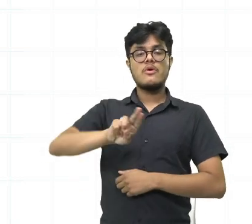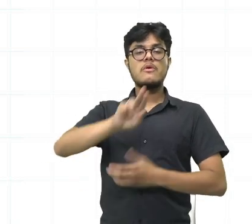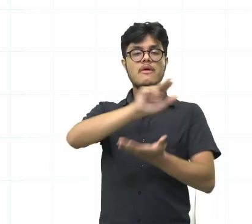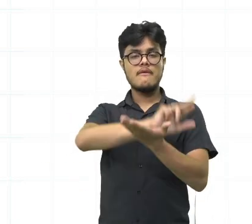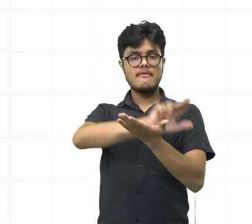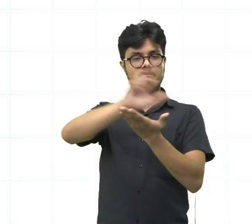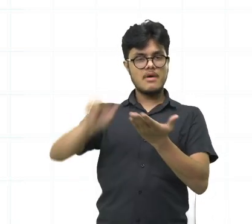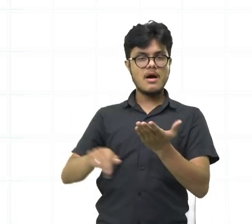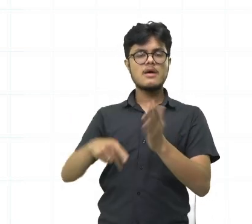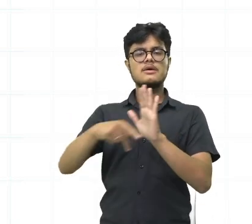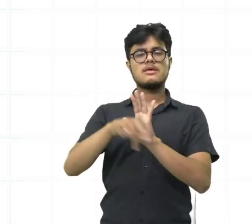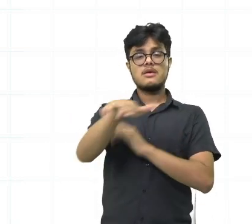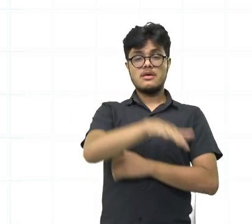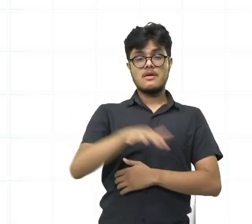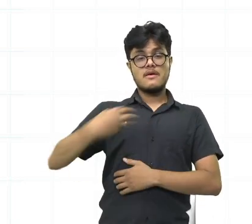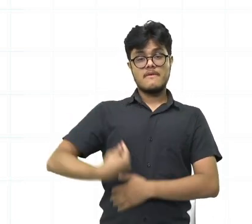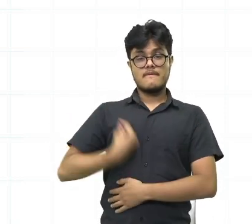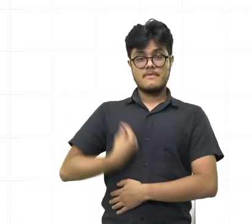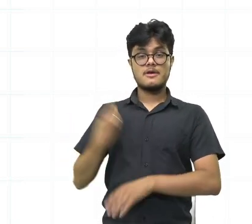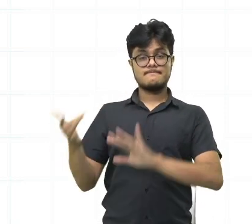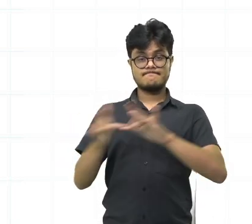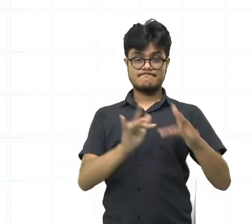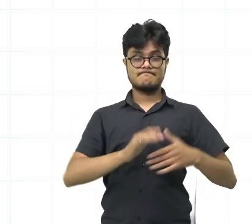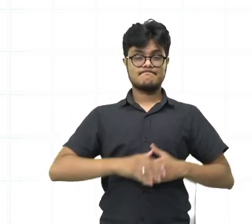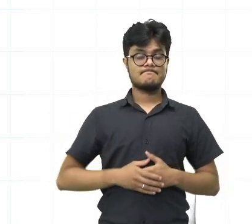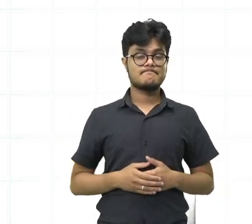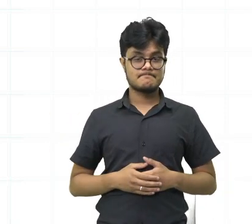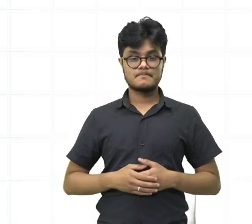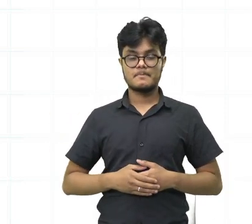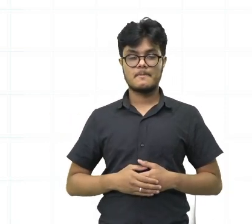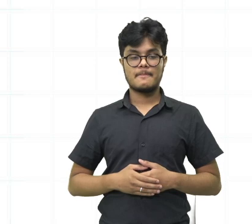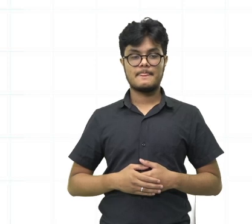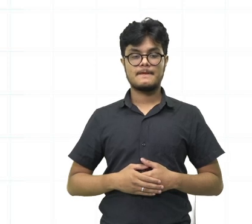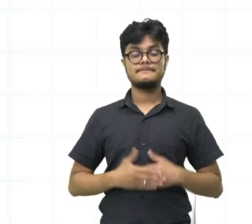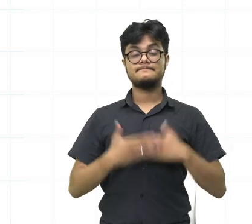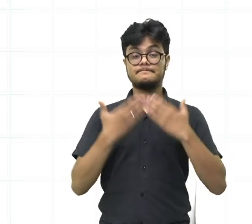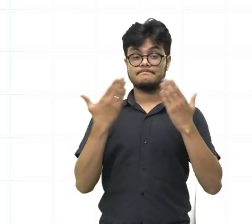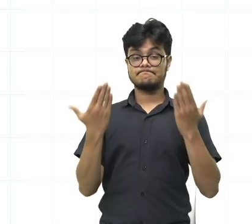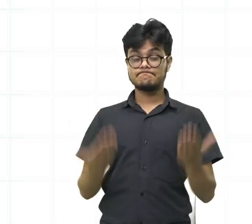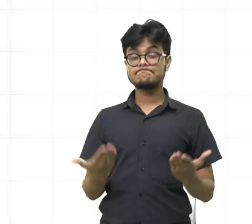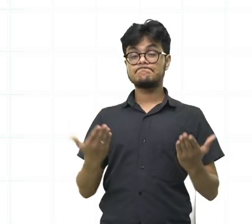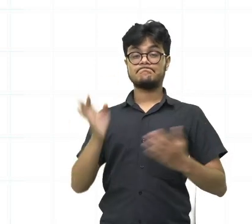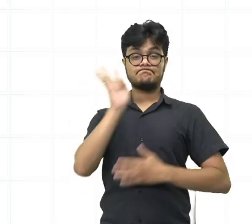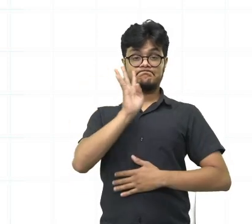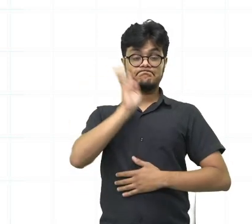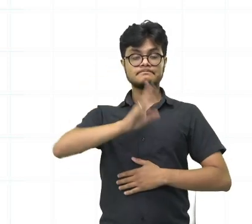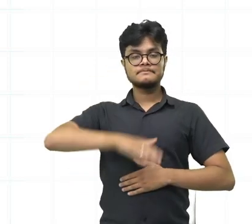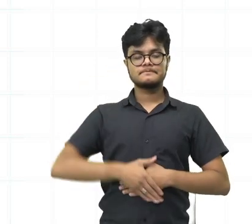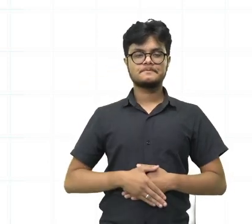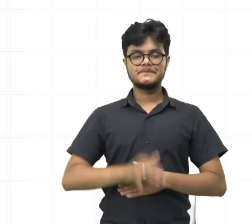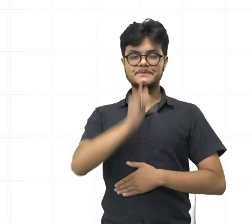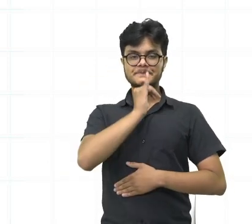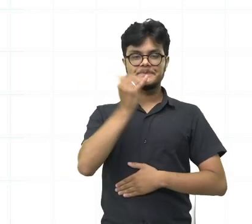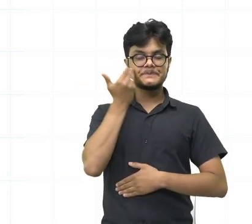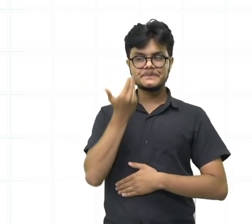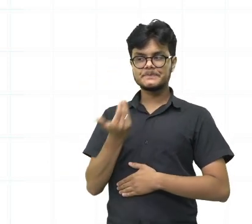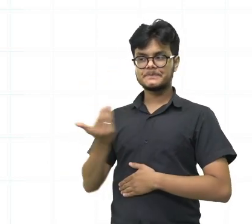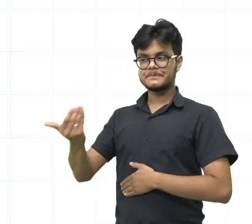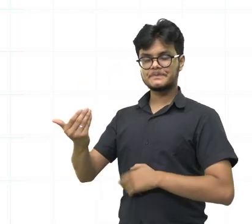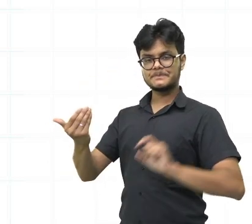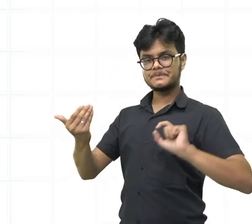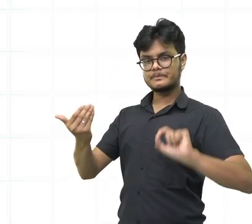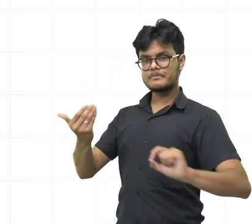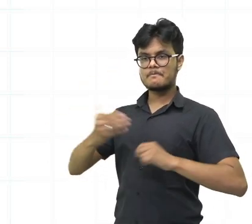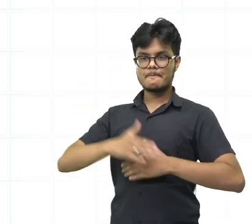diversas circunstâncias da vida cotidiana. Olha só, muito bem, né? Então vejam